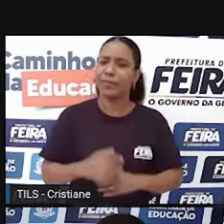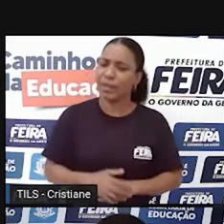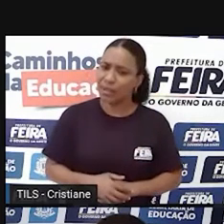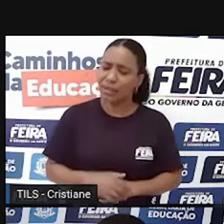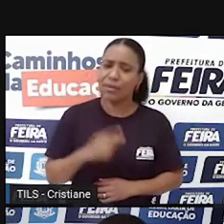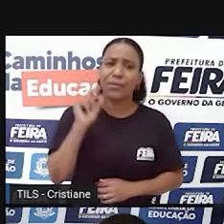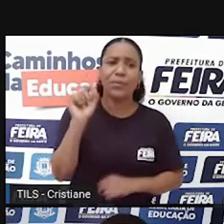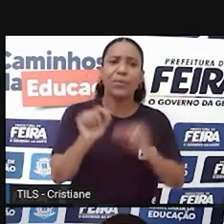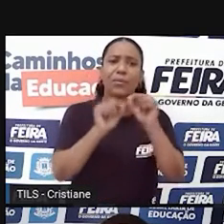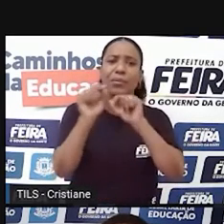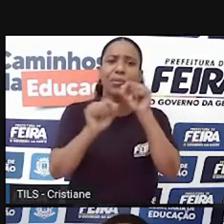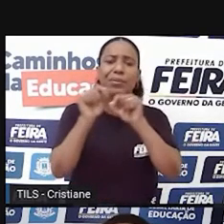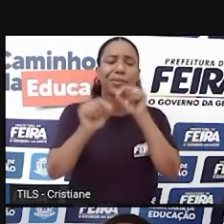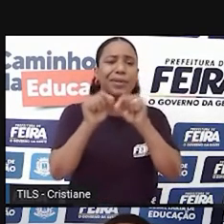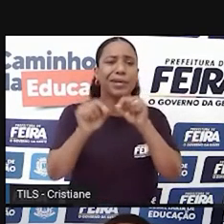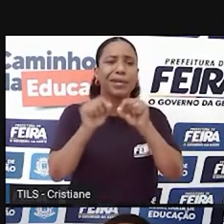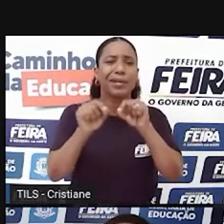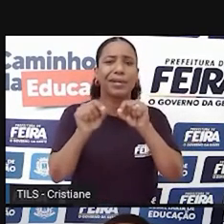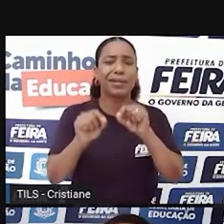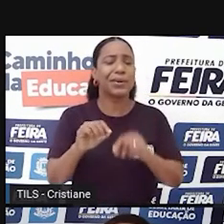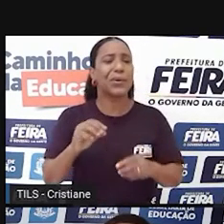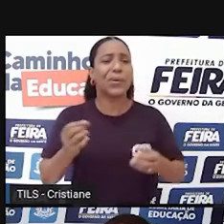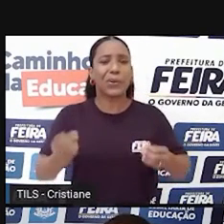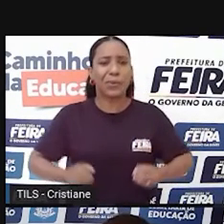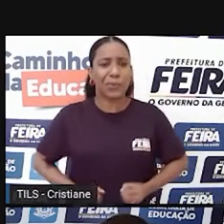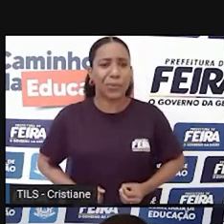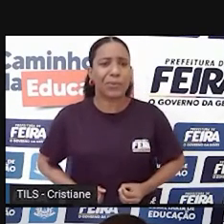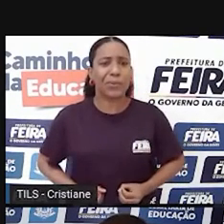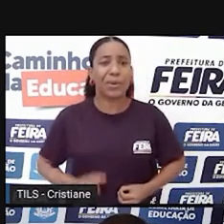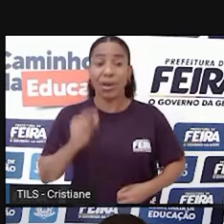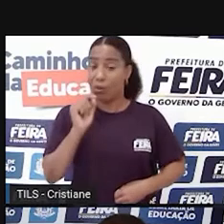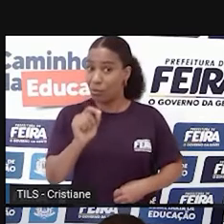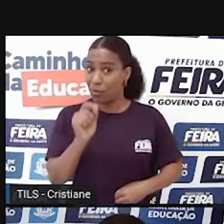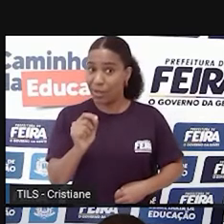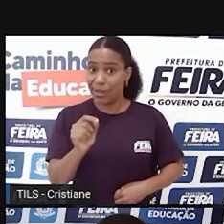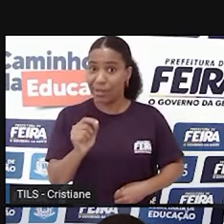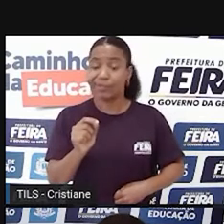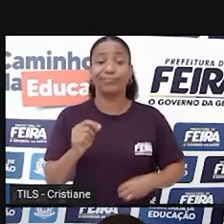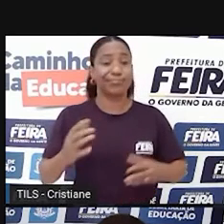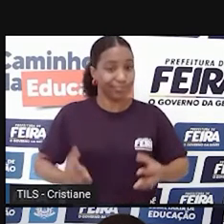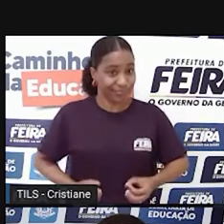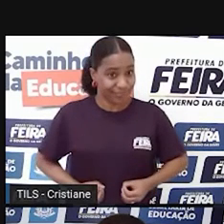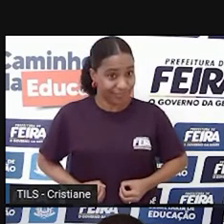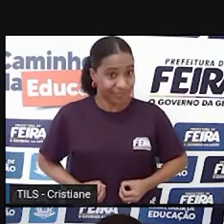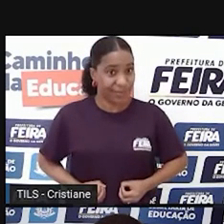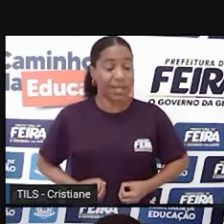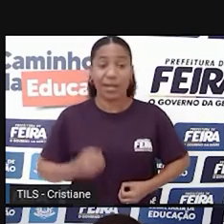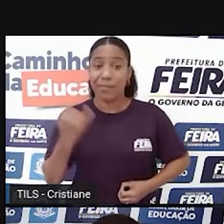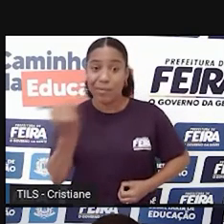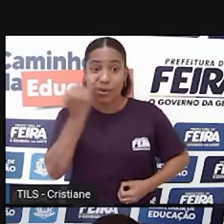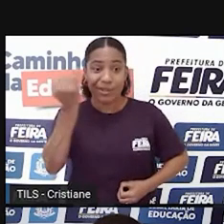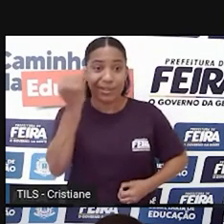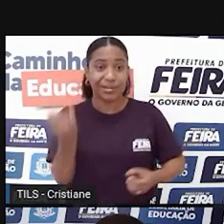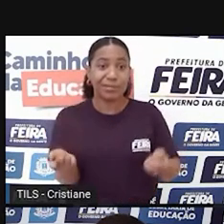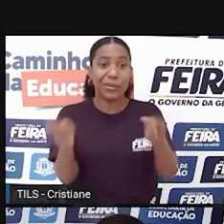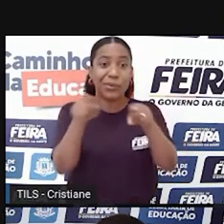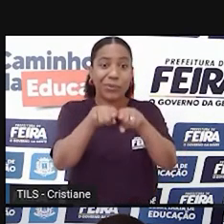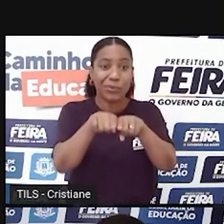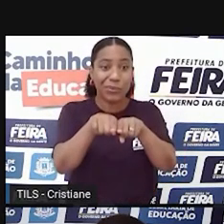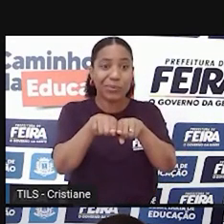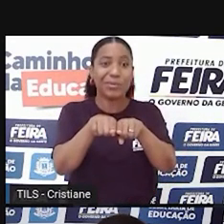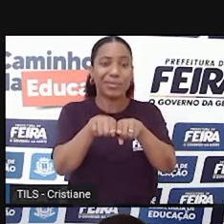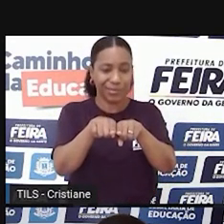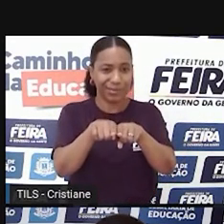que juntos vão permitir o surgimento de um novo indivíduo, de um novo ser humano, certo? Então vamos olhar o